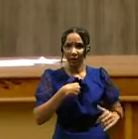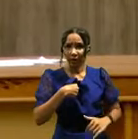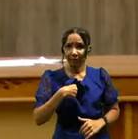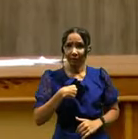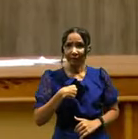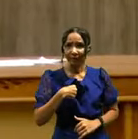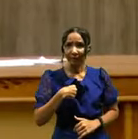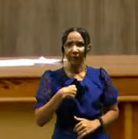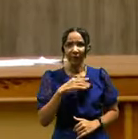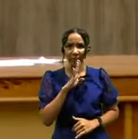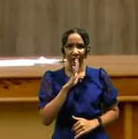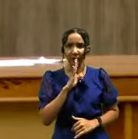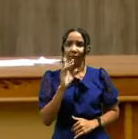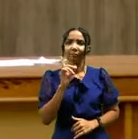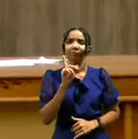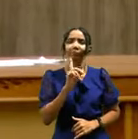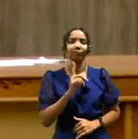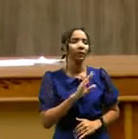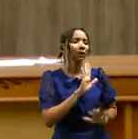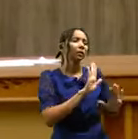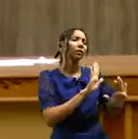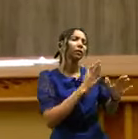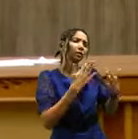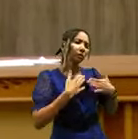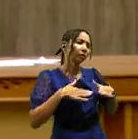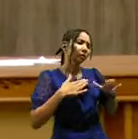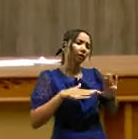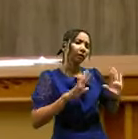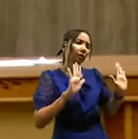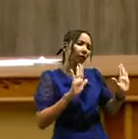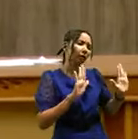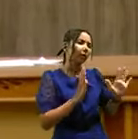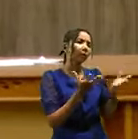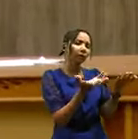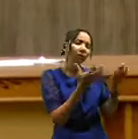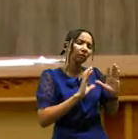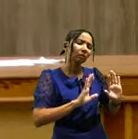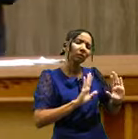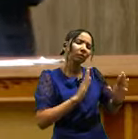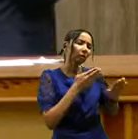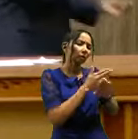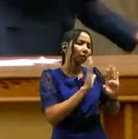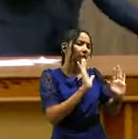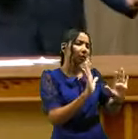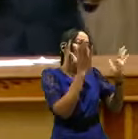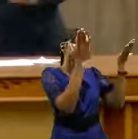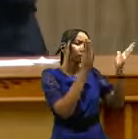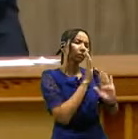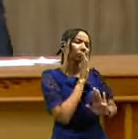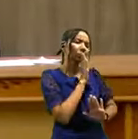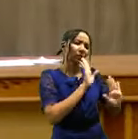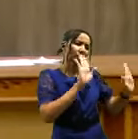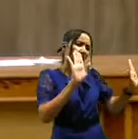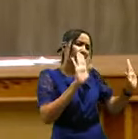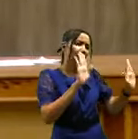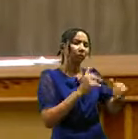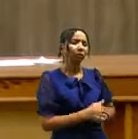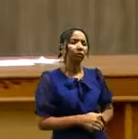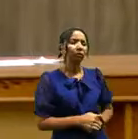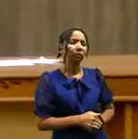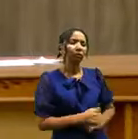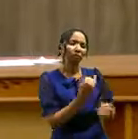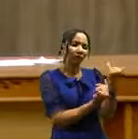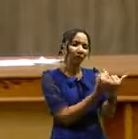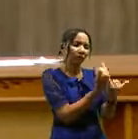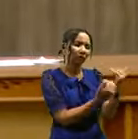assim mas o crente Santo ele vem o crente de verdade ele vem então a segunda característica é que